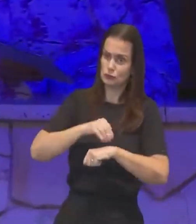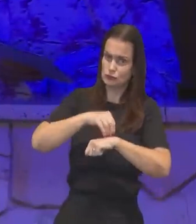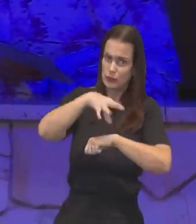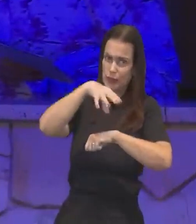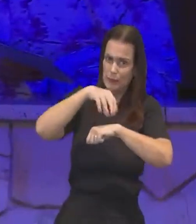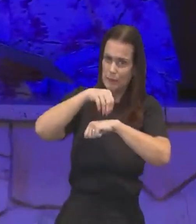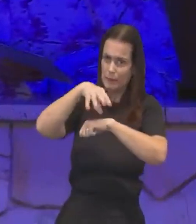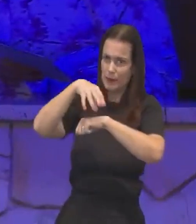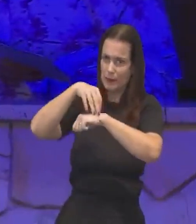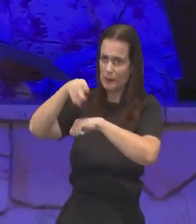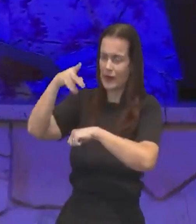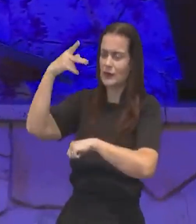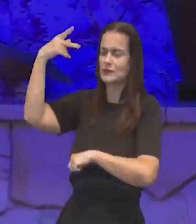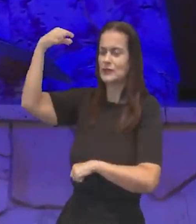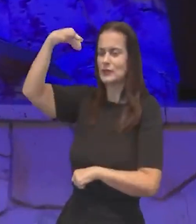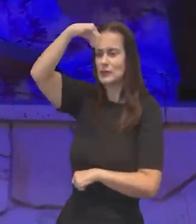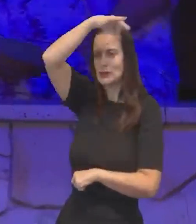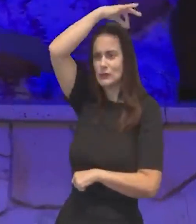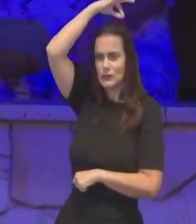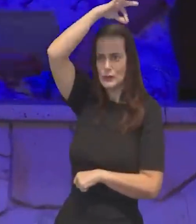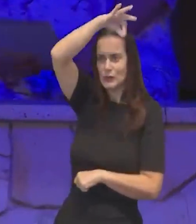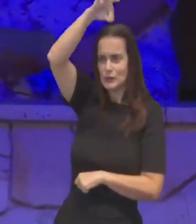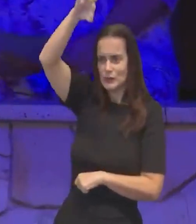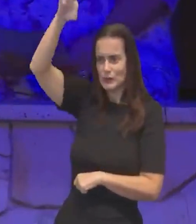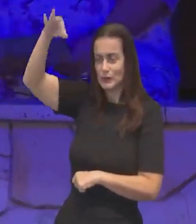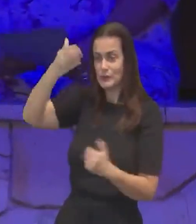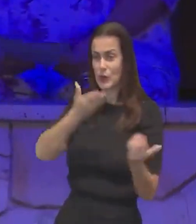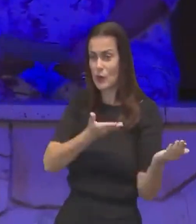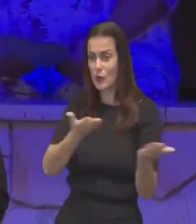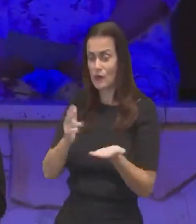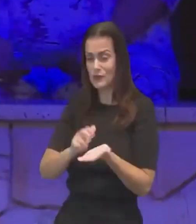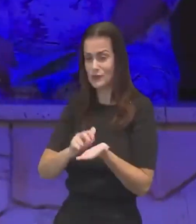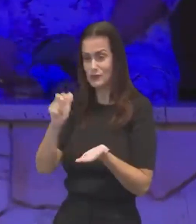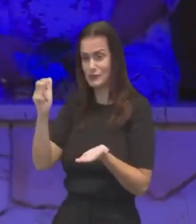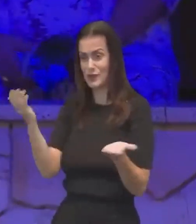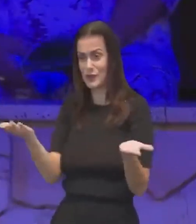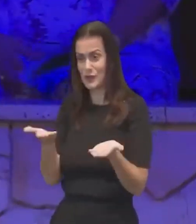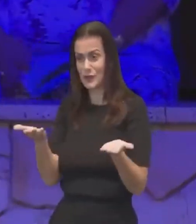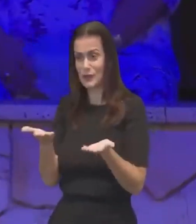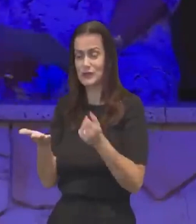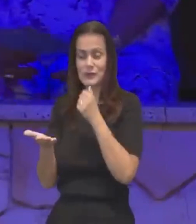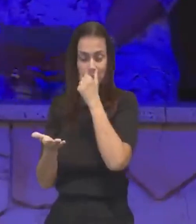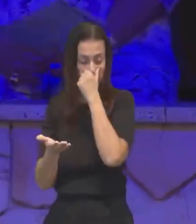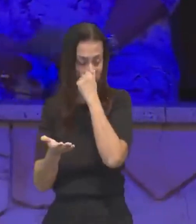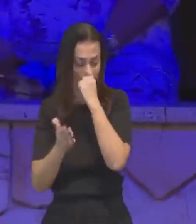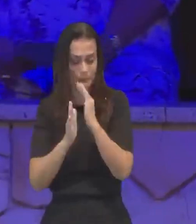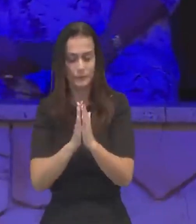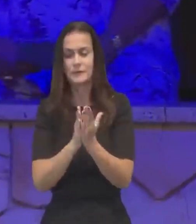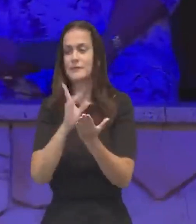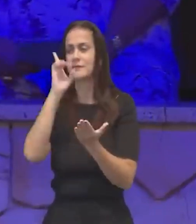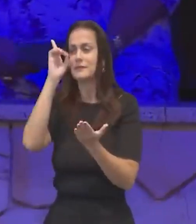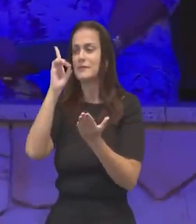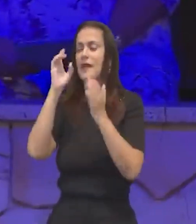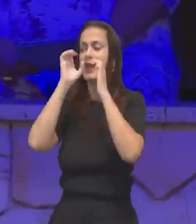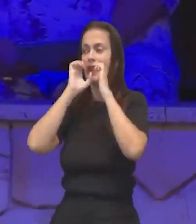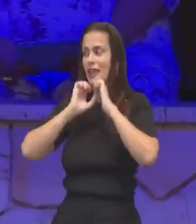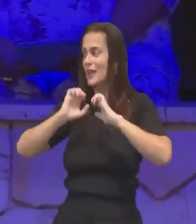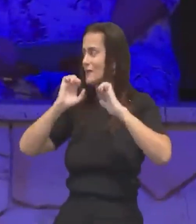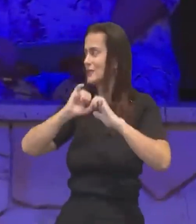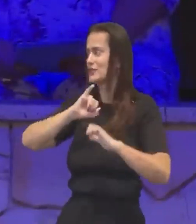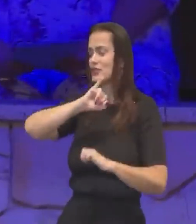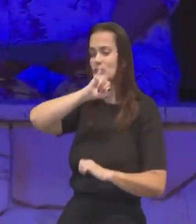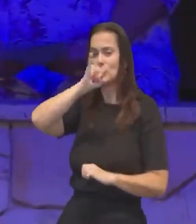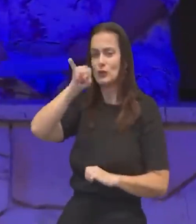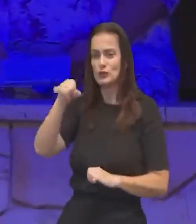meio do Seu Espírito Santo. Eu convido você nessa manhã a abrir a sua Bíblia no Evangelho de João,